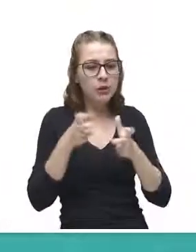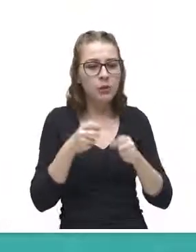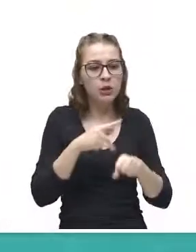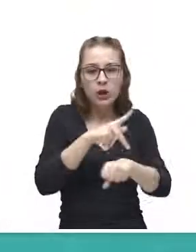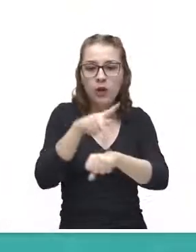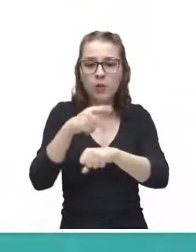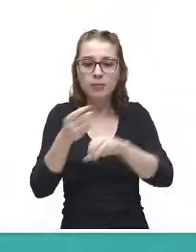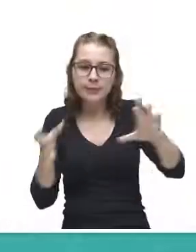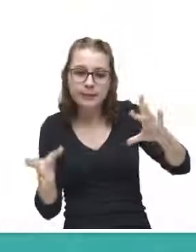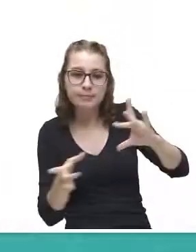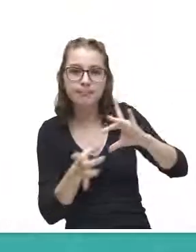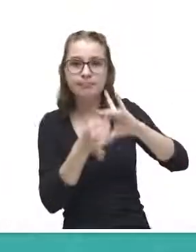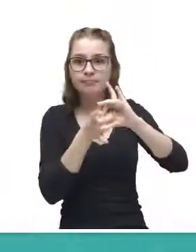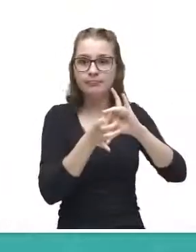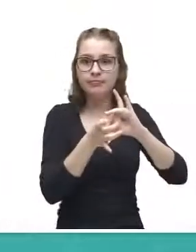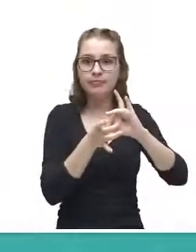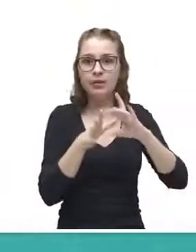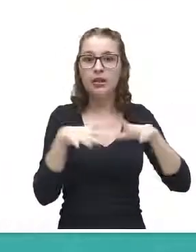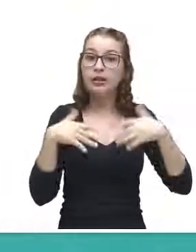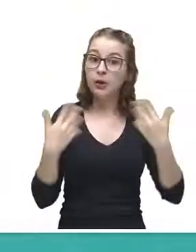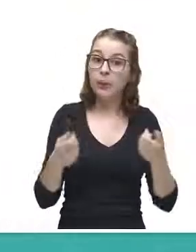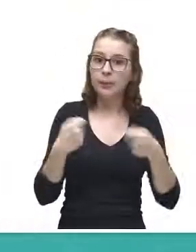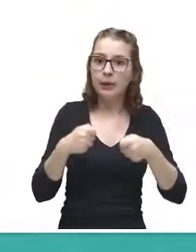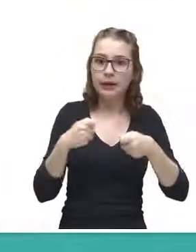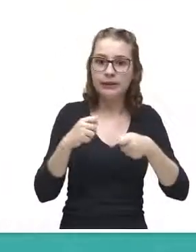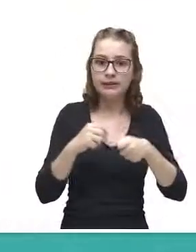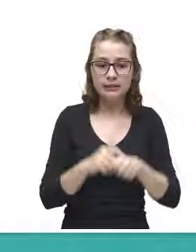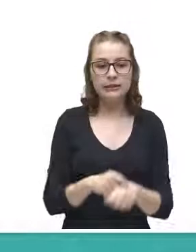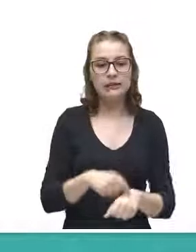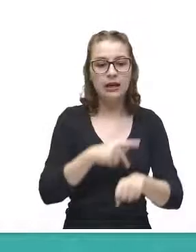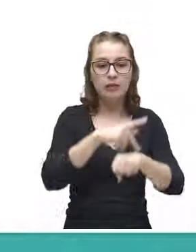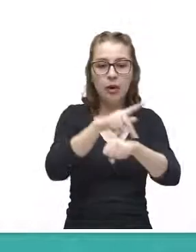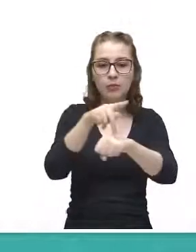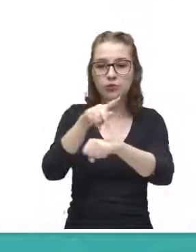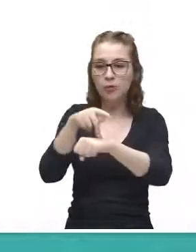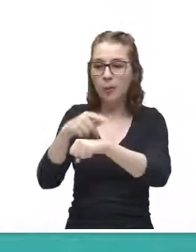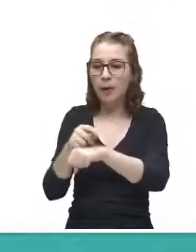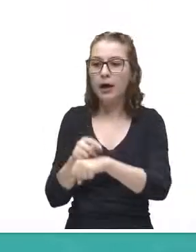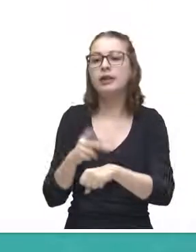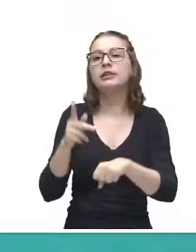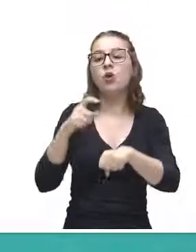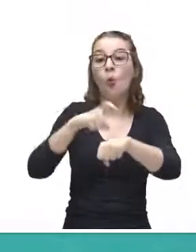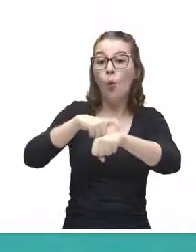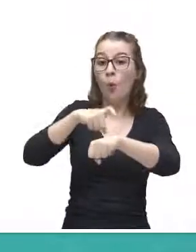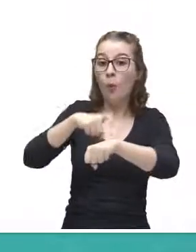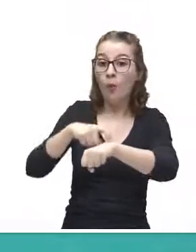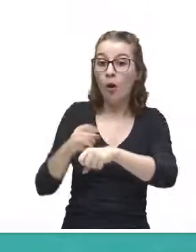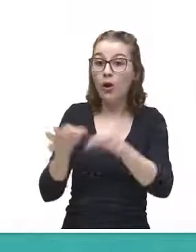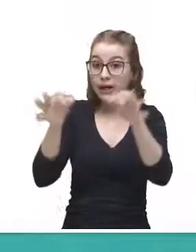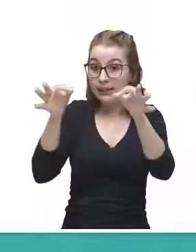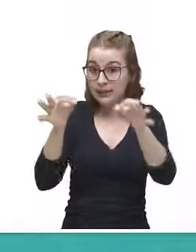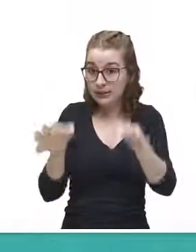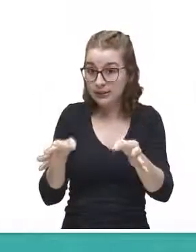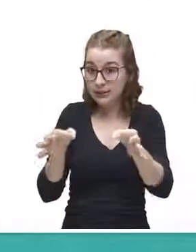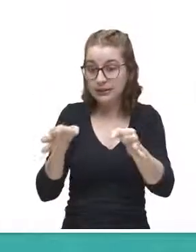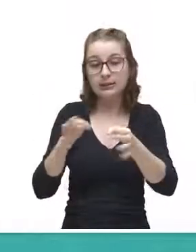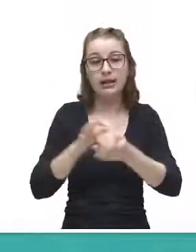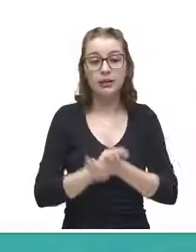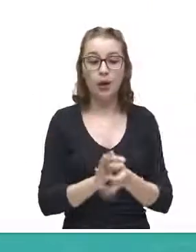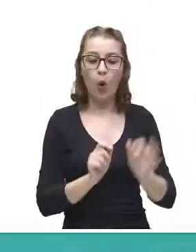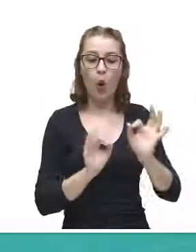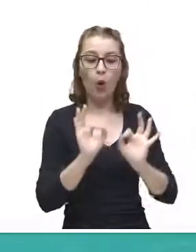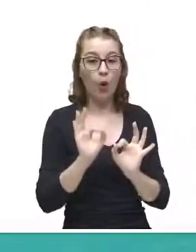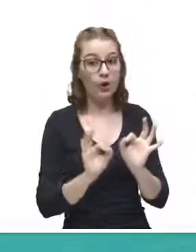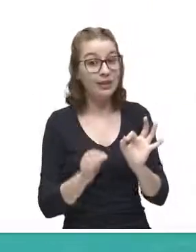com o outro, deu-se a importância de criar esses fusos horários para ter uma organização